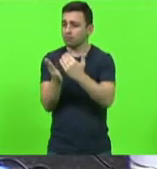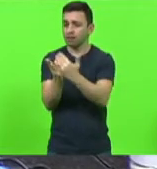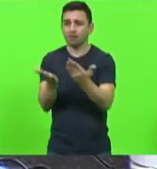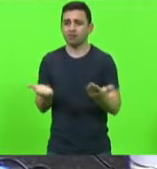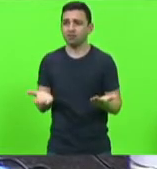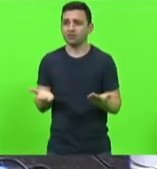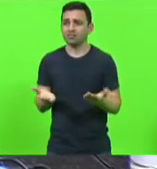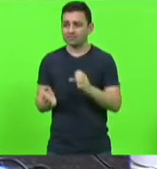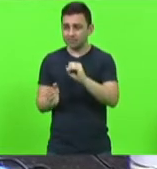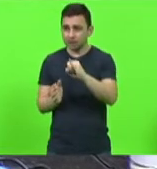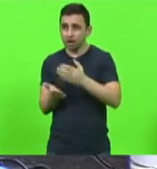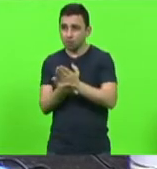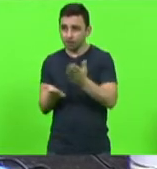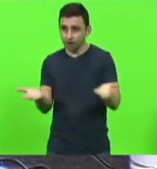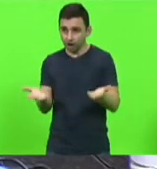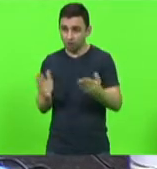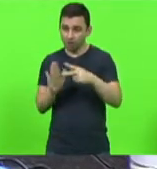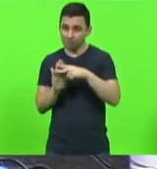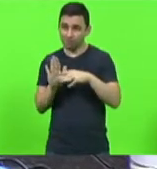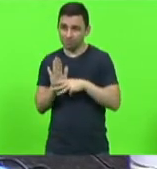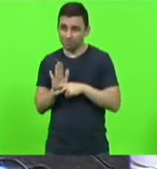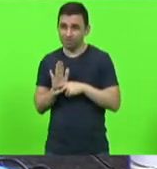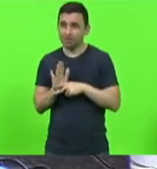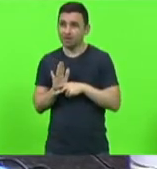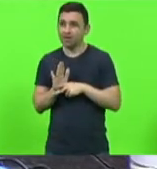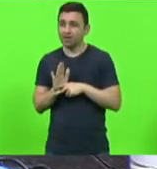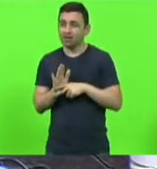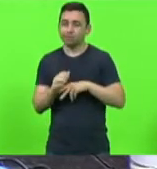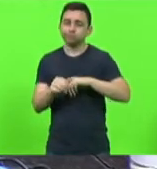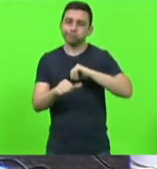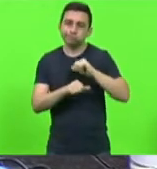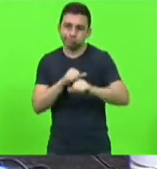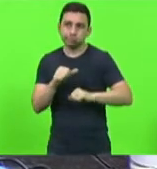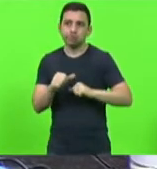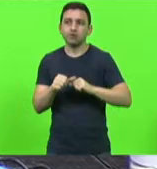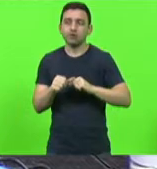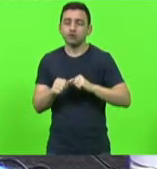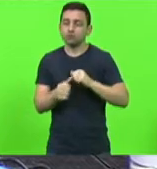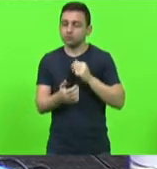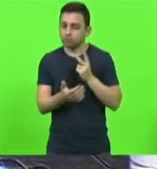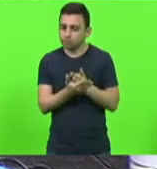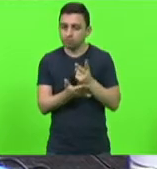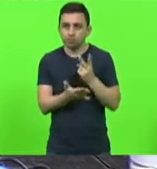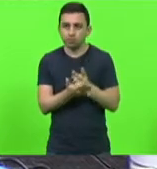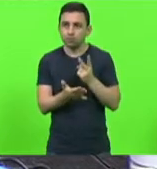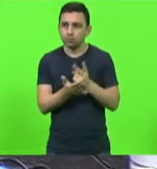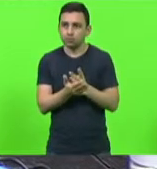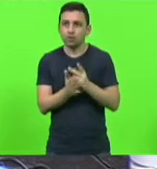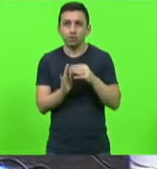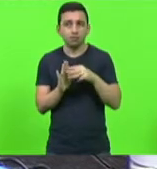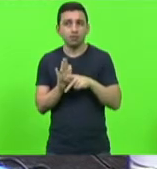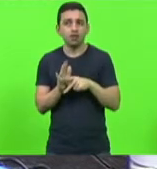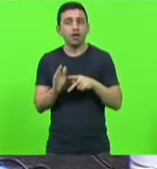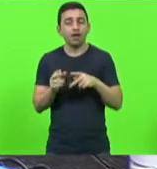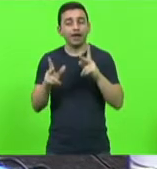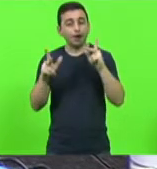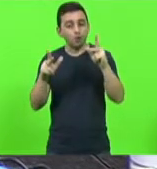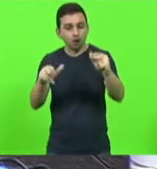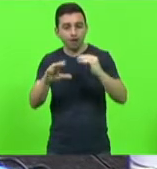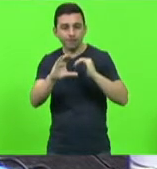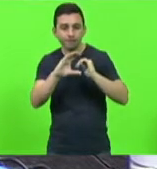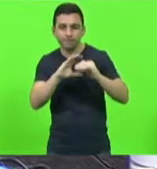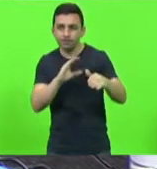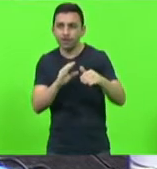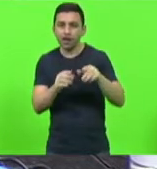uma medida dessa provisória, que vem se tornando cada vez mais permanente, nós enviamos um boleto para a